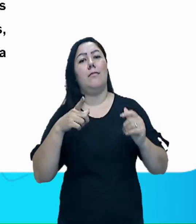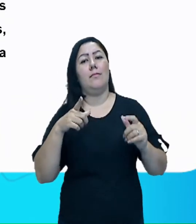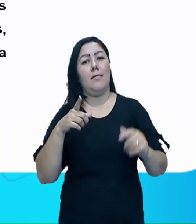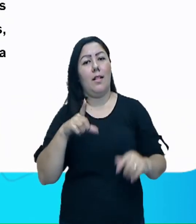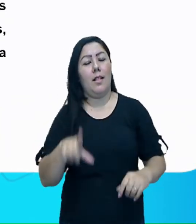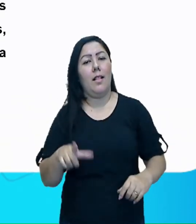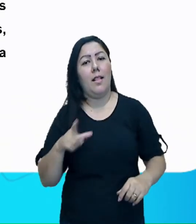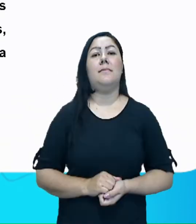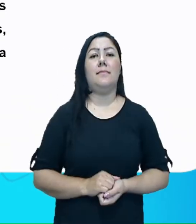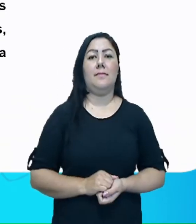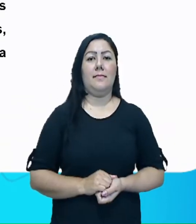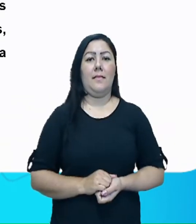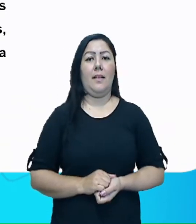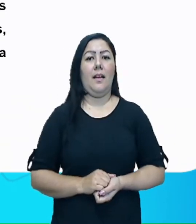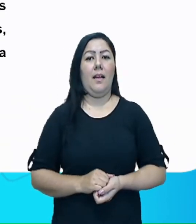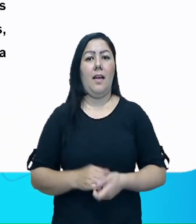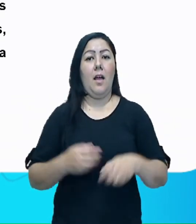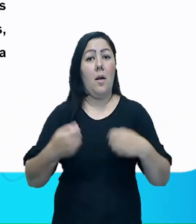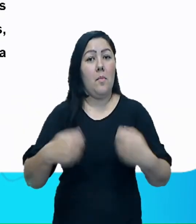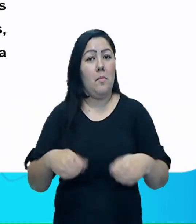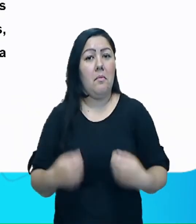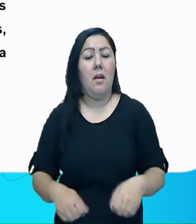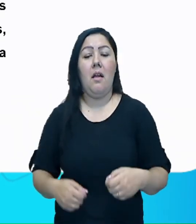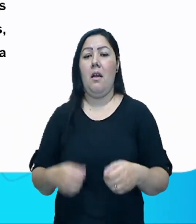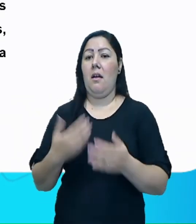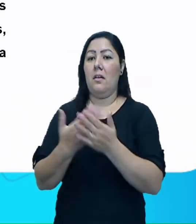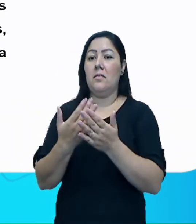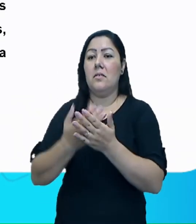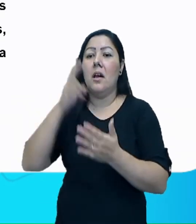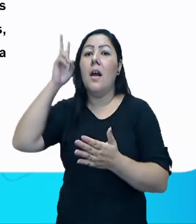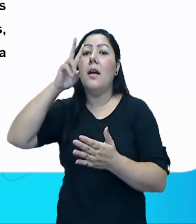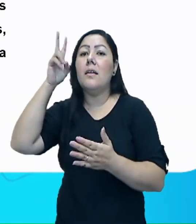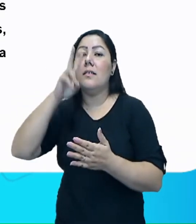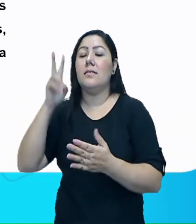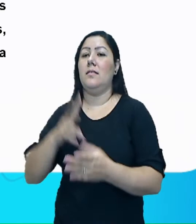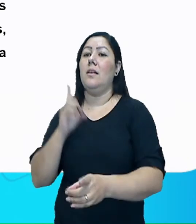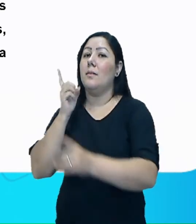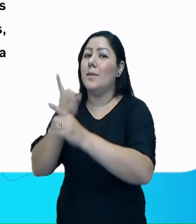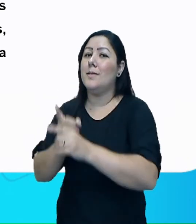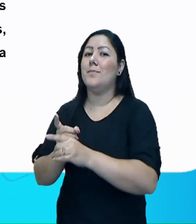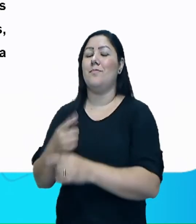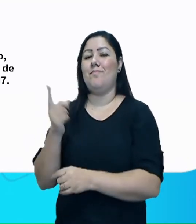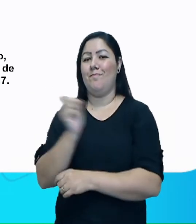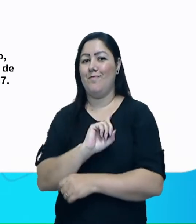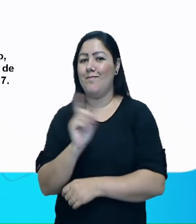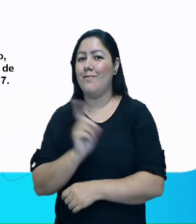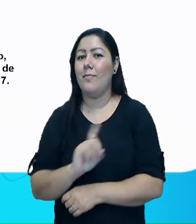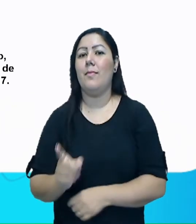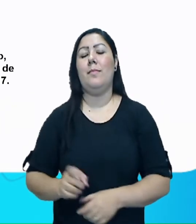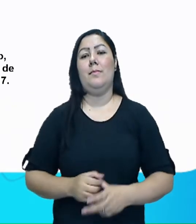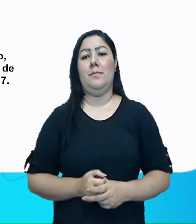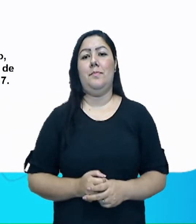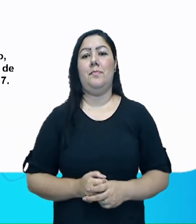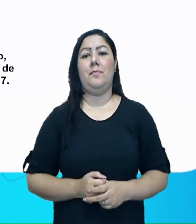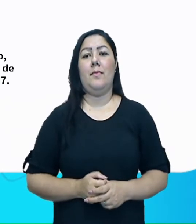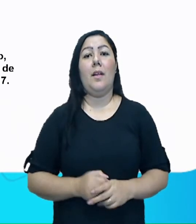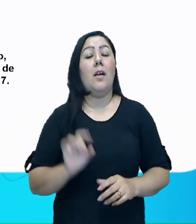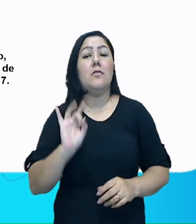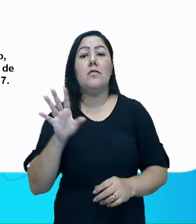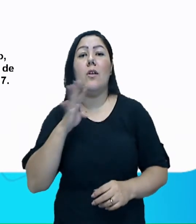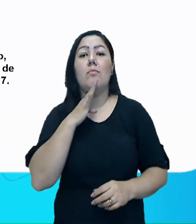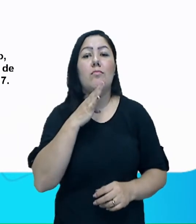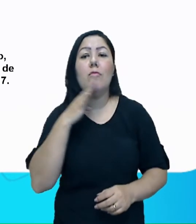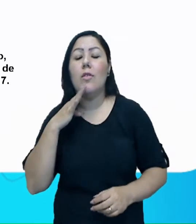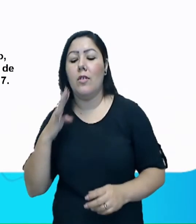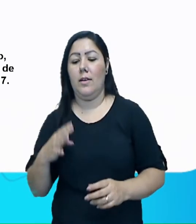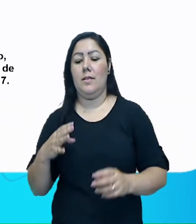crescimento econômico. Não é necessário estudar a história para verificar esse fato. Basta conhecer